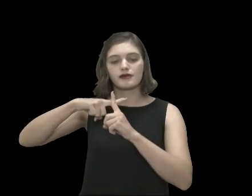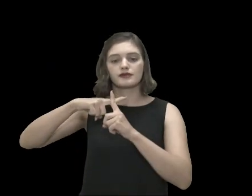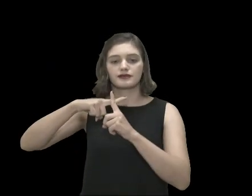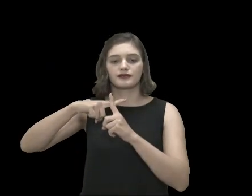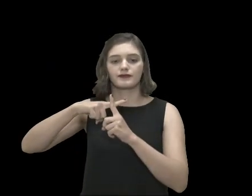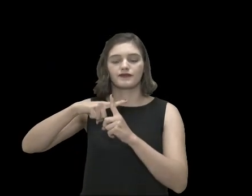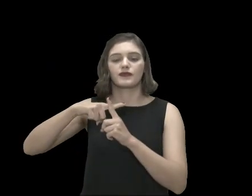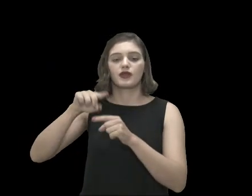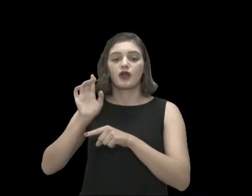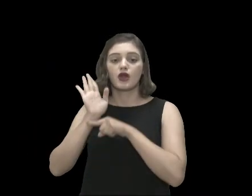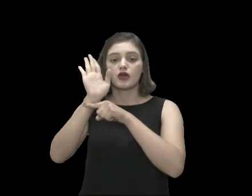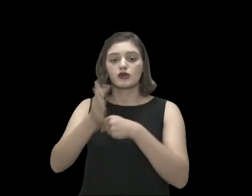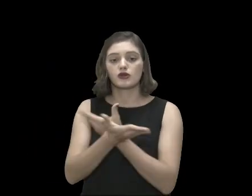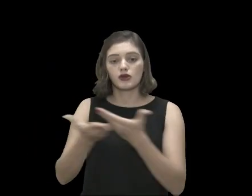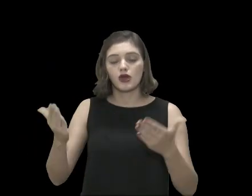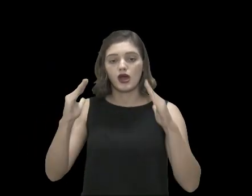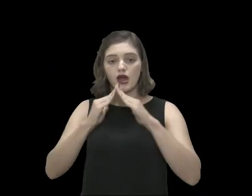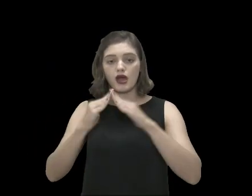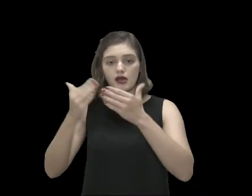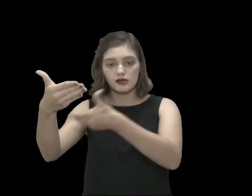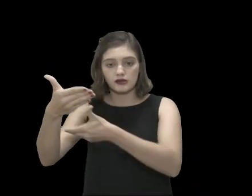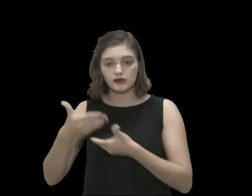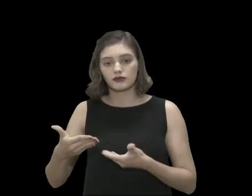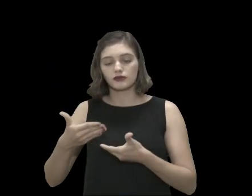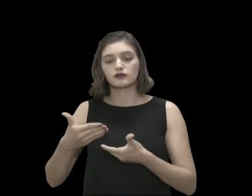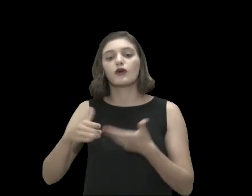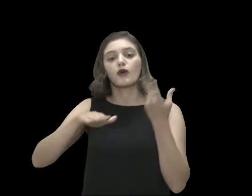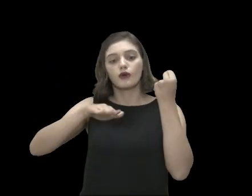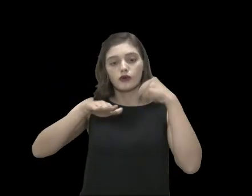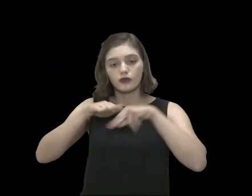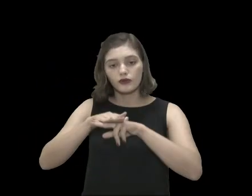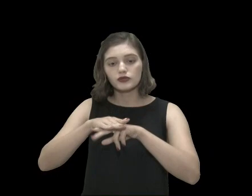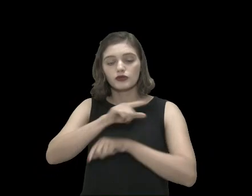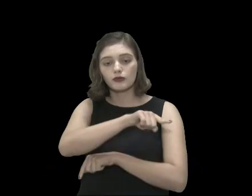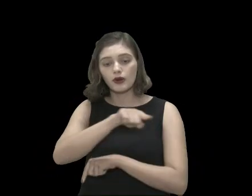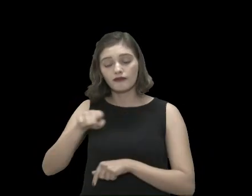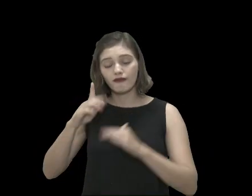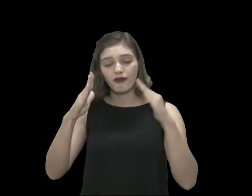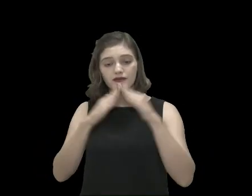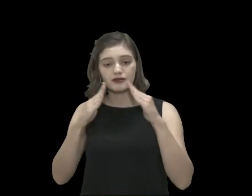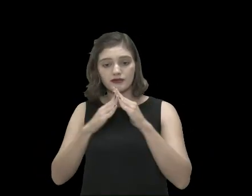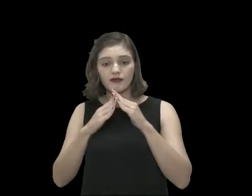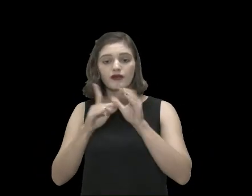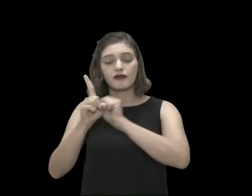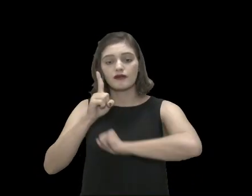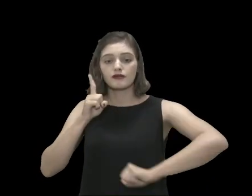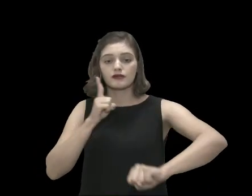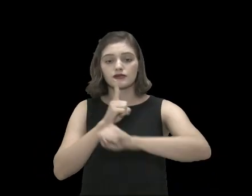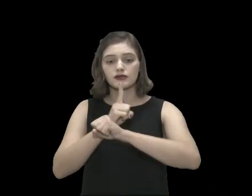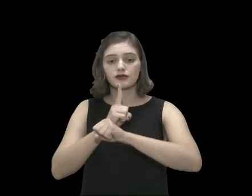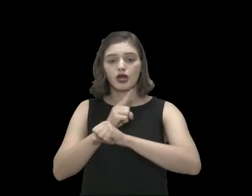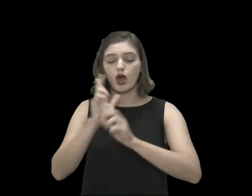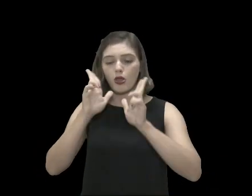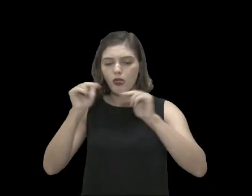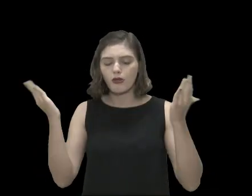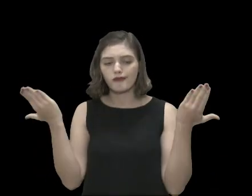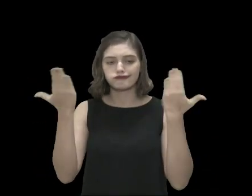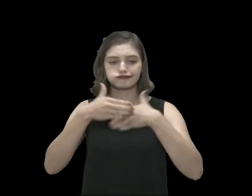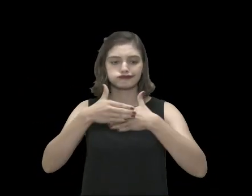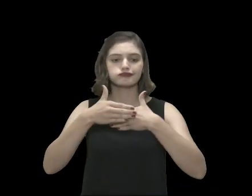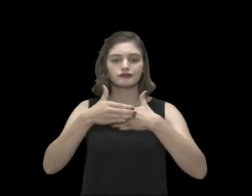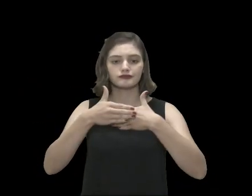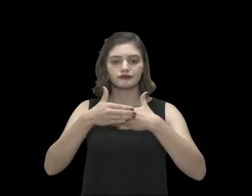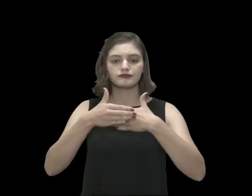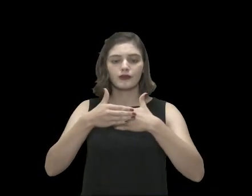em fortalecimento das casas de acolhimento e um investimento para que as casas da sociedade civil não fechem suas portas.